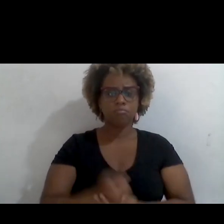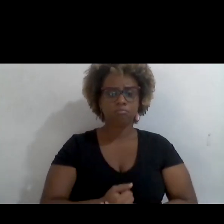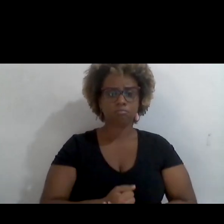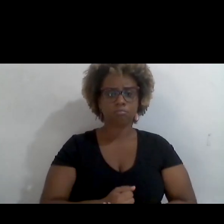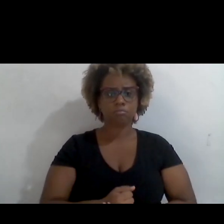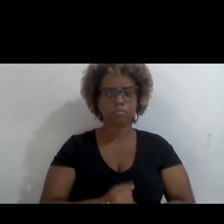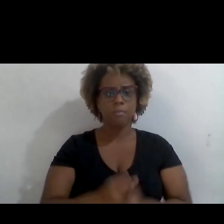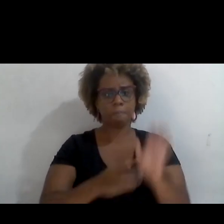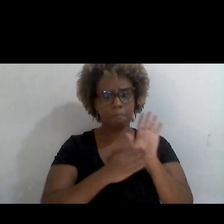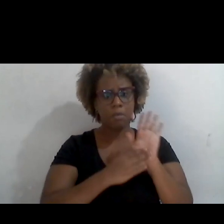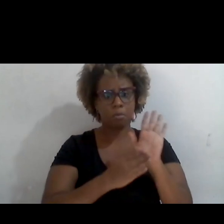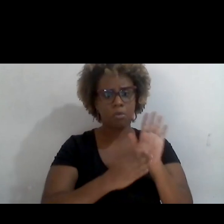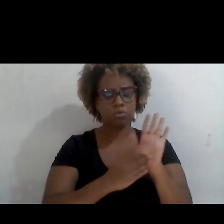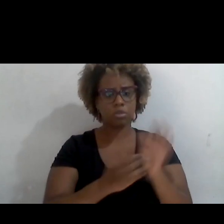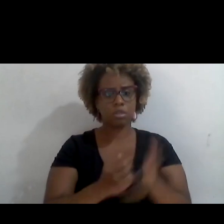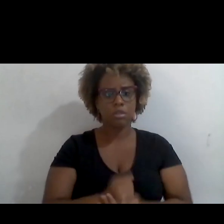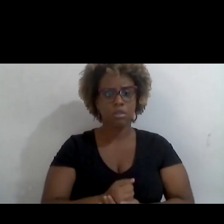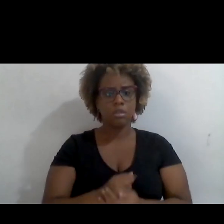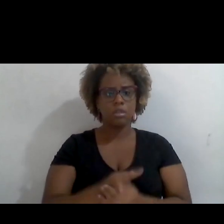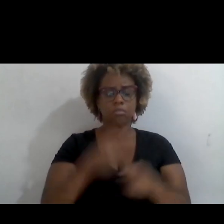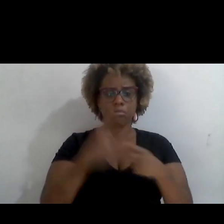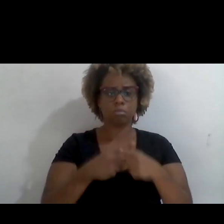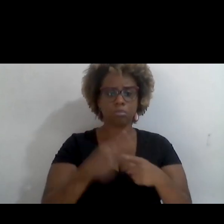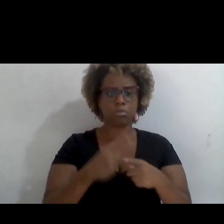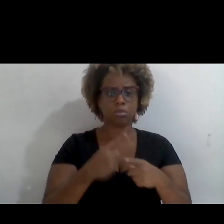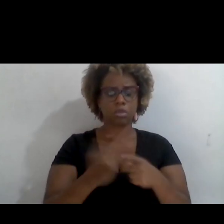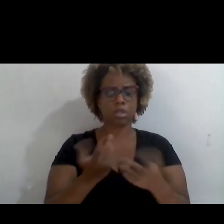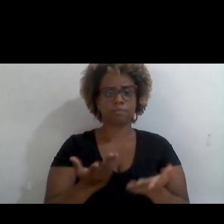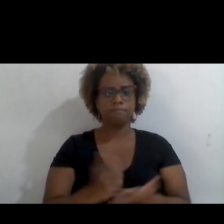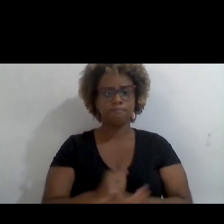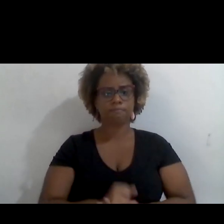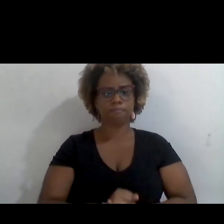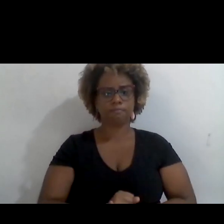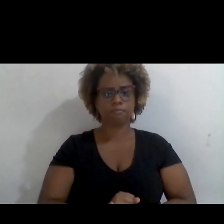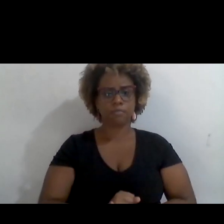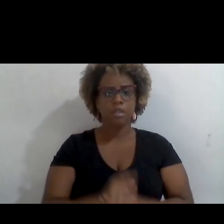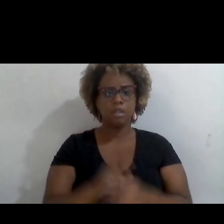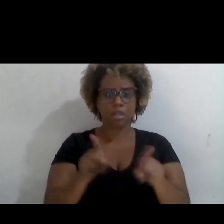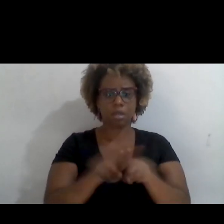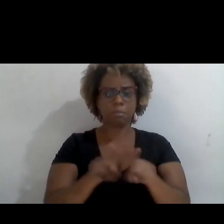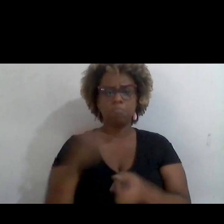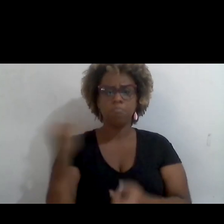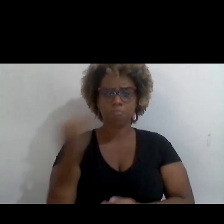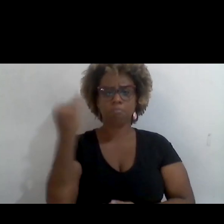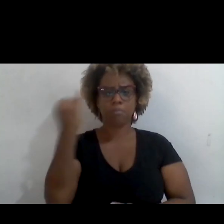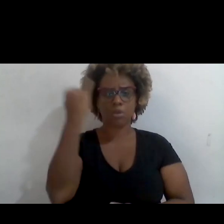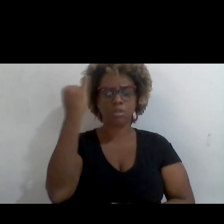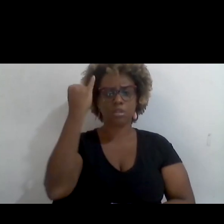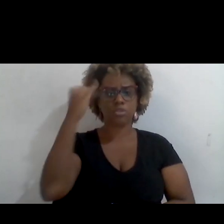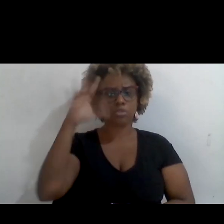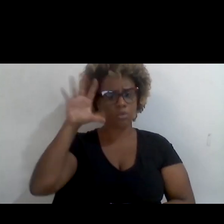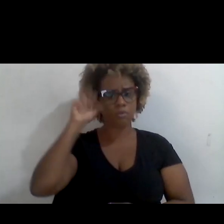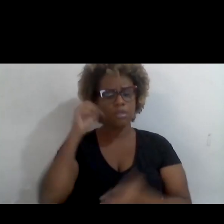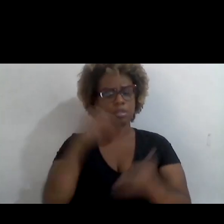proposta geral. Porque é muita coisa com um evento só, justo por isso, né? Porque também foi importante escutar a secretaria.